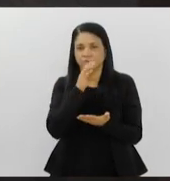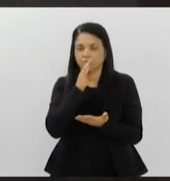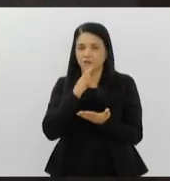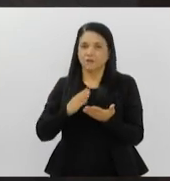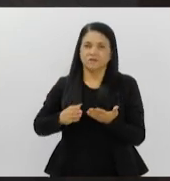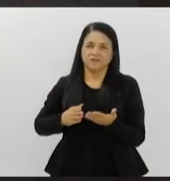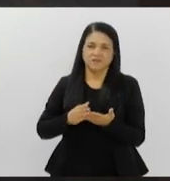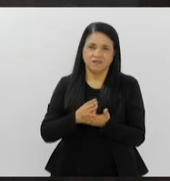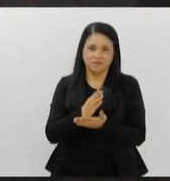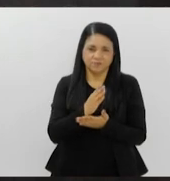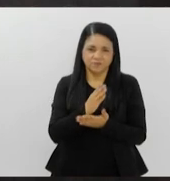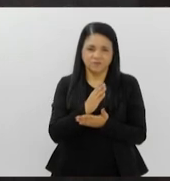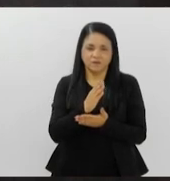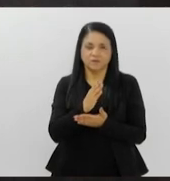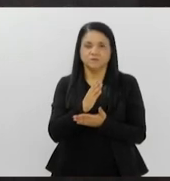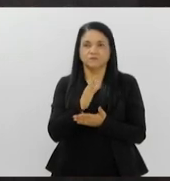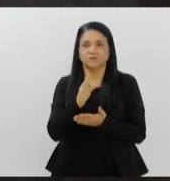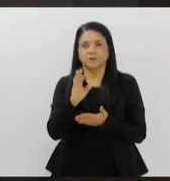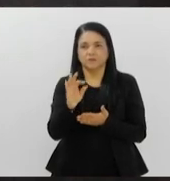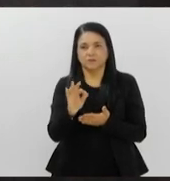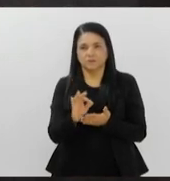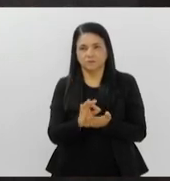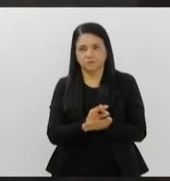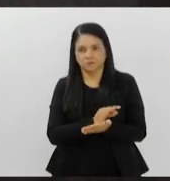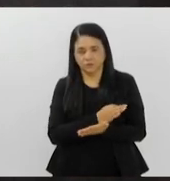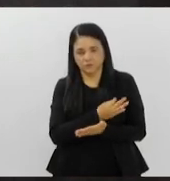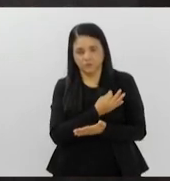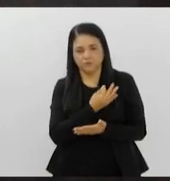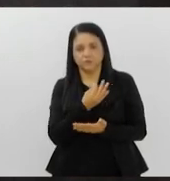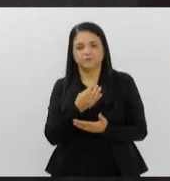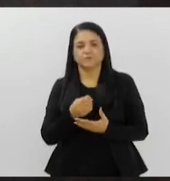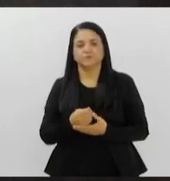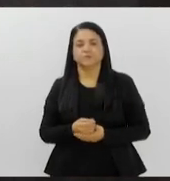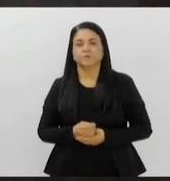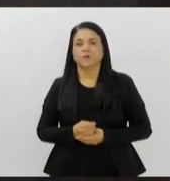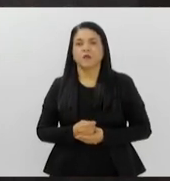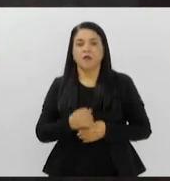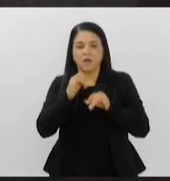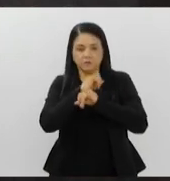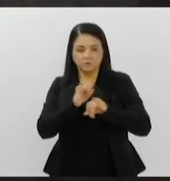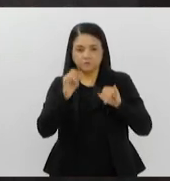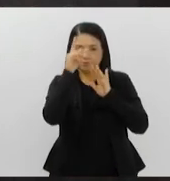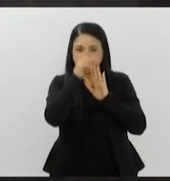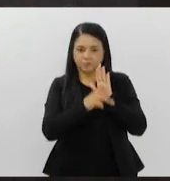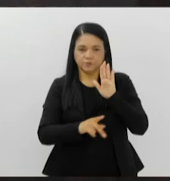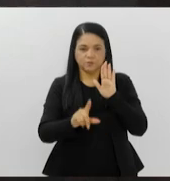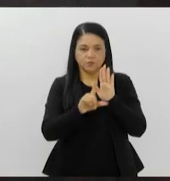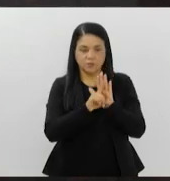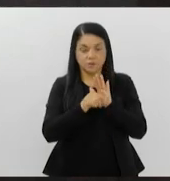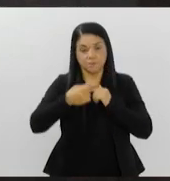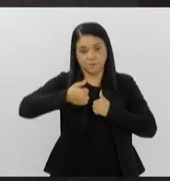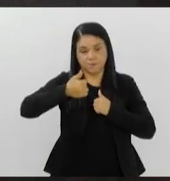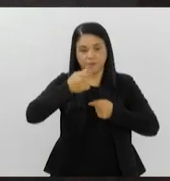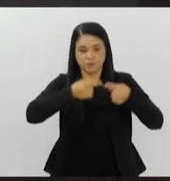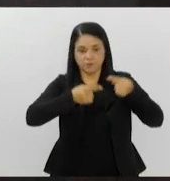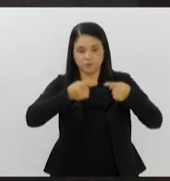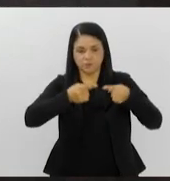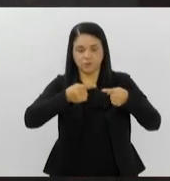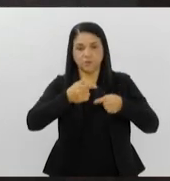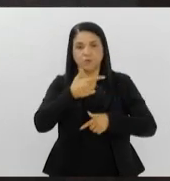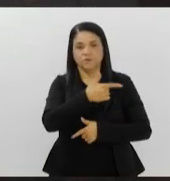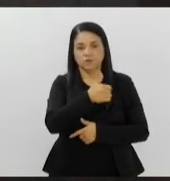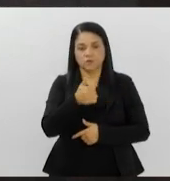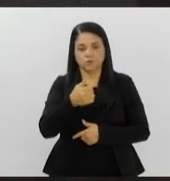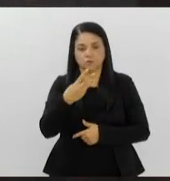permaneçam como estão. Aprovado, vai autógrafo. Anuncio, em primeira discussão, projeto de lei